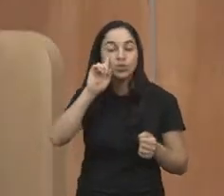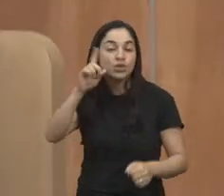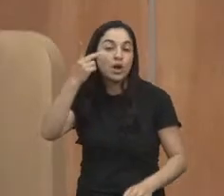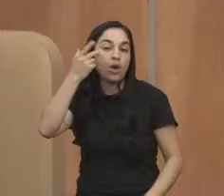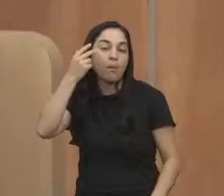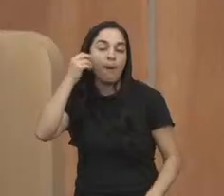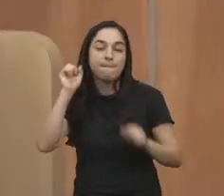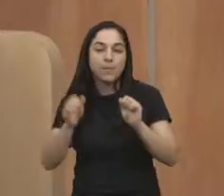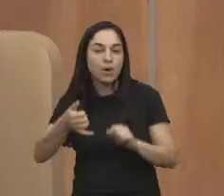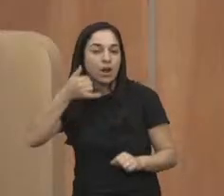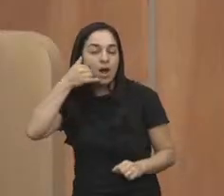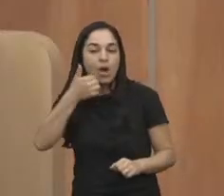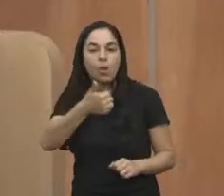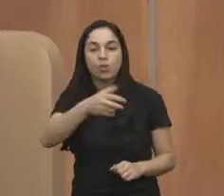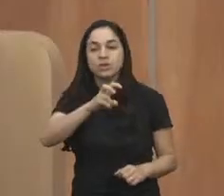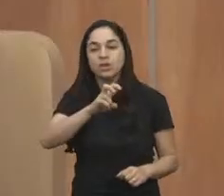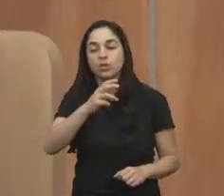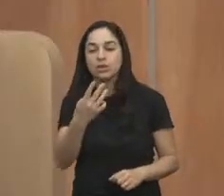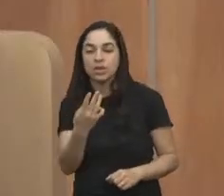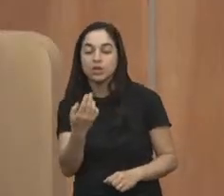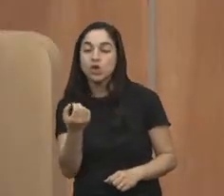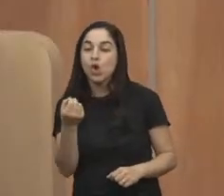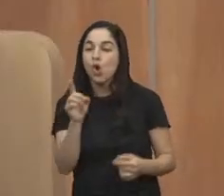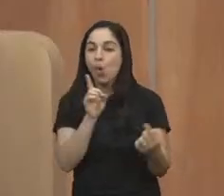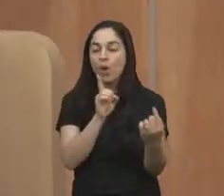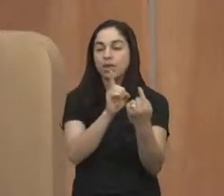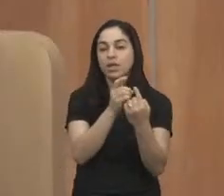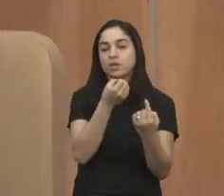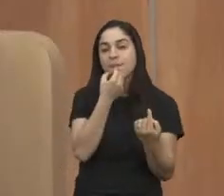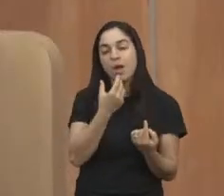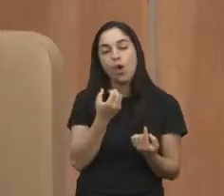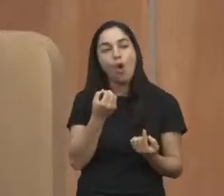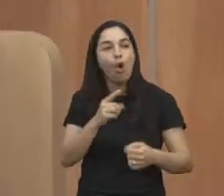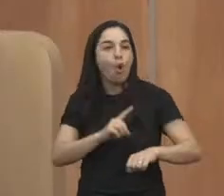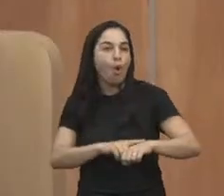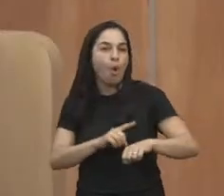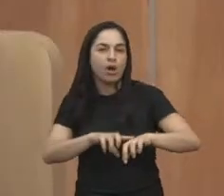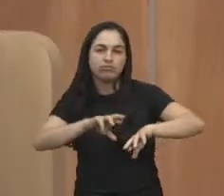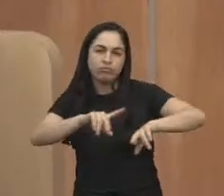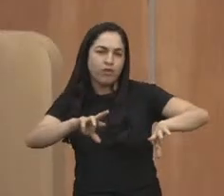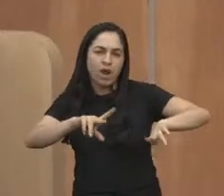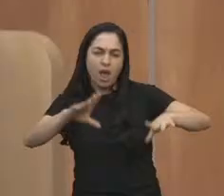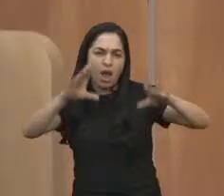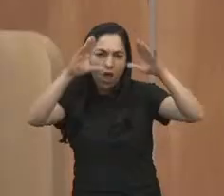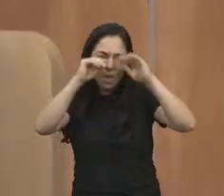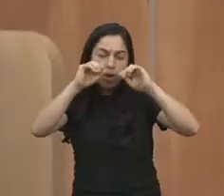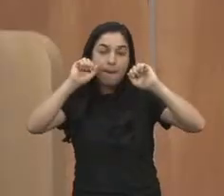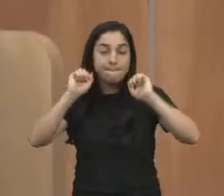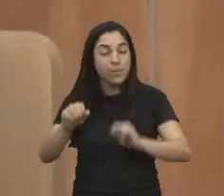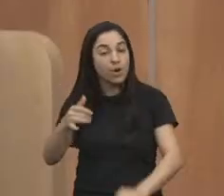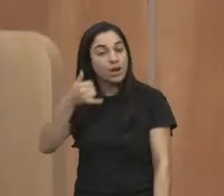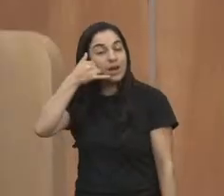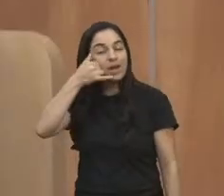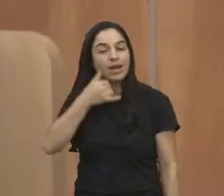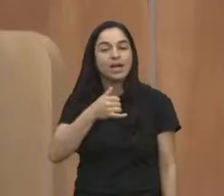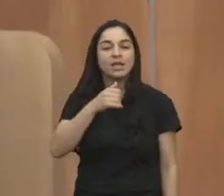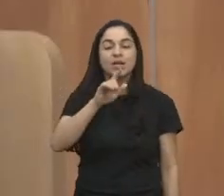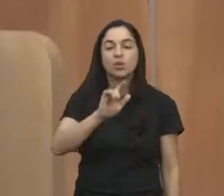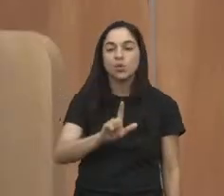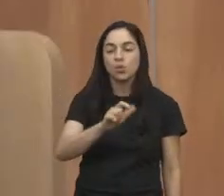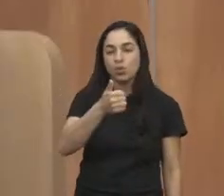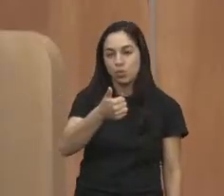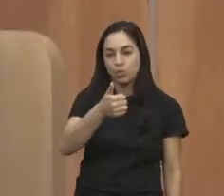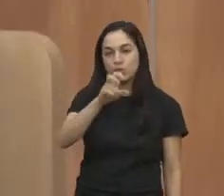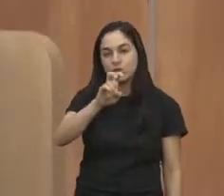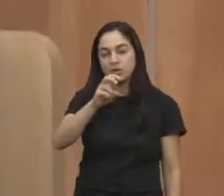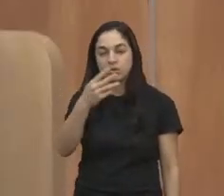via 153 ou pelo Atende Bem, mas em horários diferenciados ou horário noturno, podem acionar a GCM através do 153, o telefone